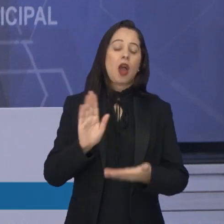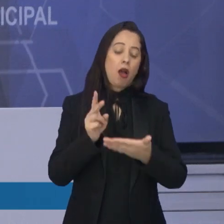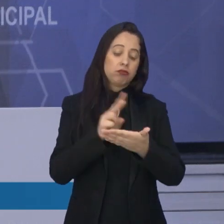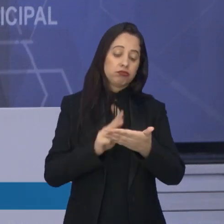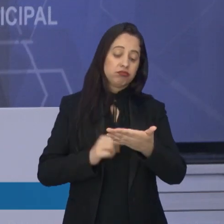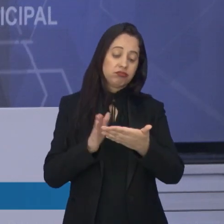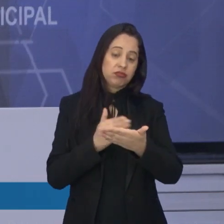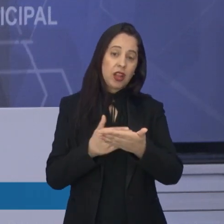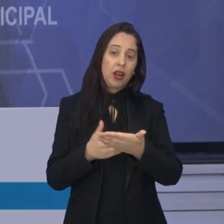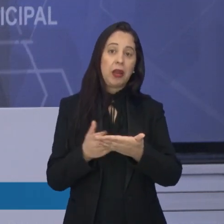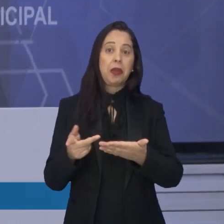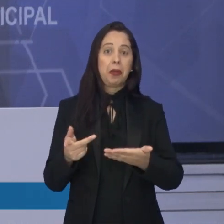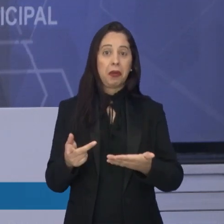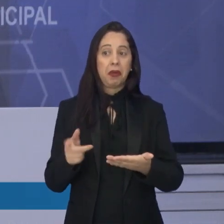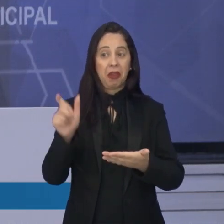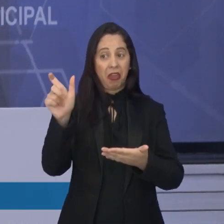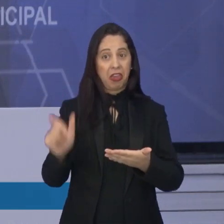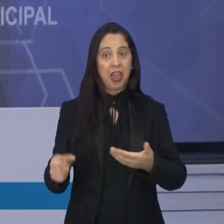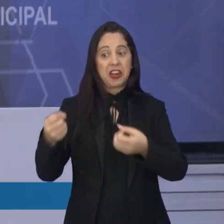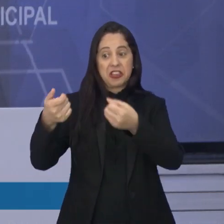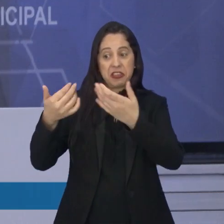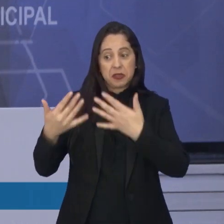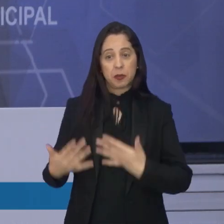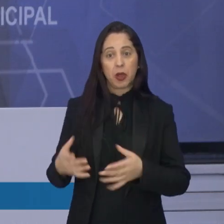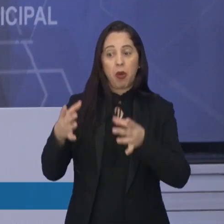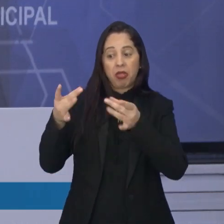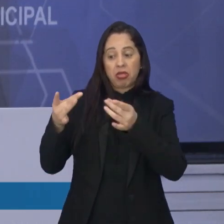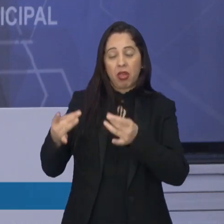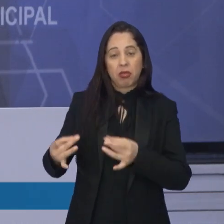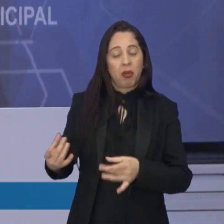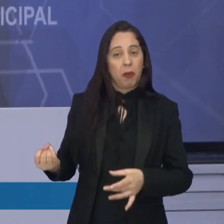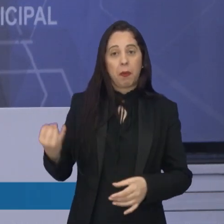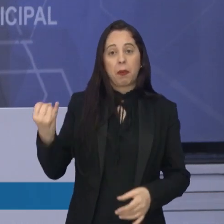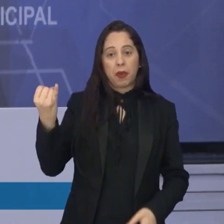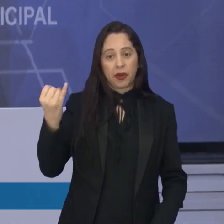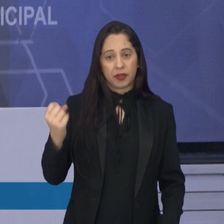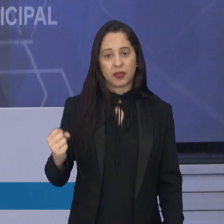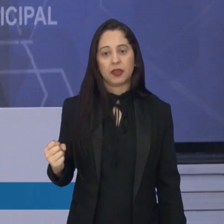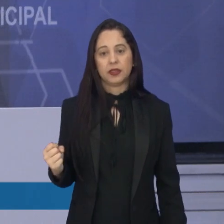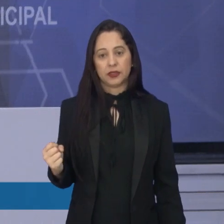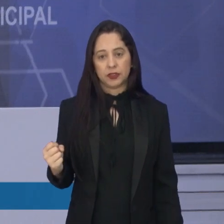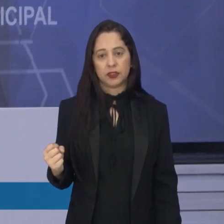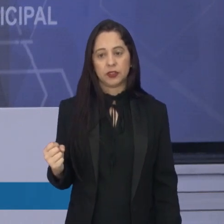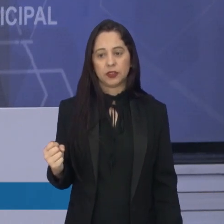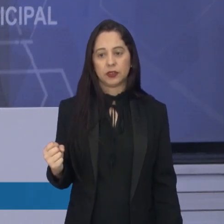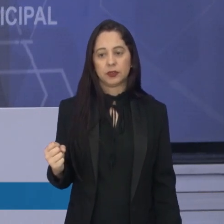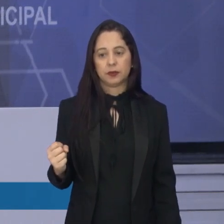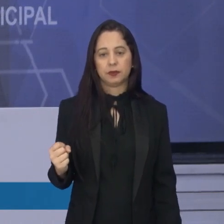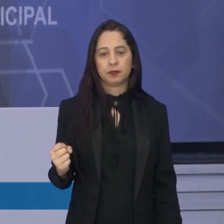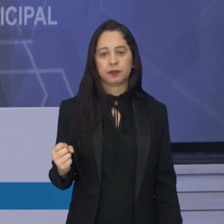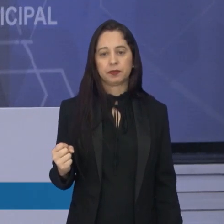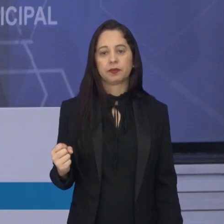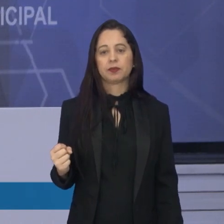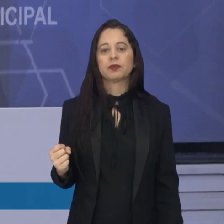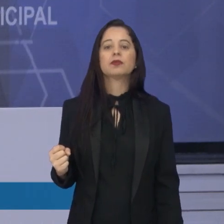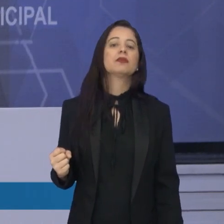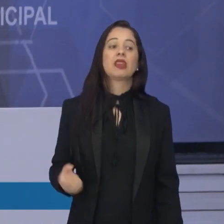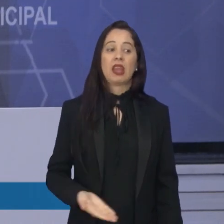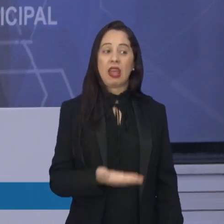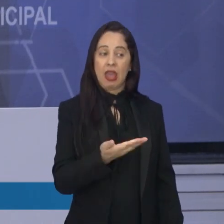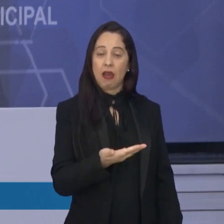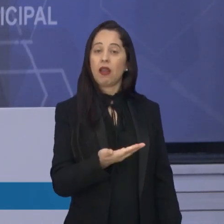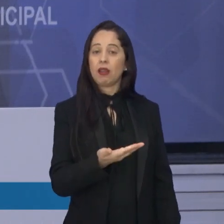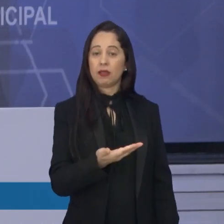e falou aspectos importantes e a importância dessa obra da Fernanda. E lá a Fernanda